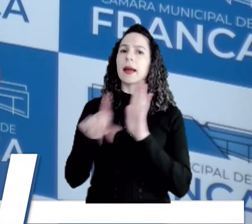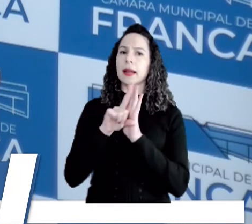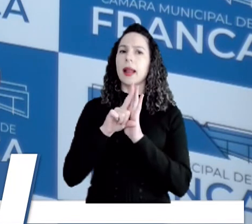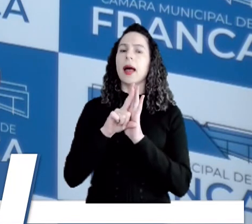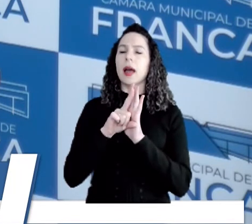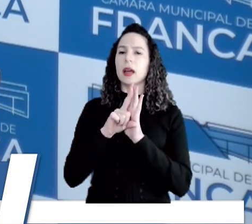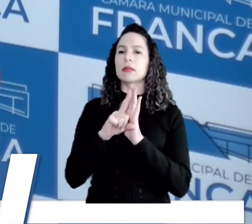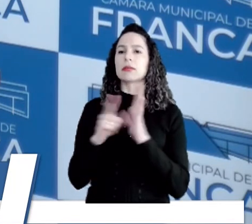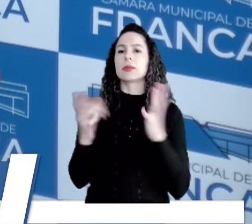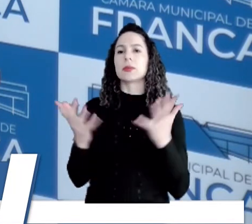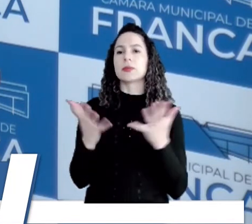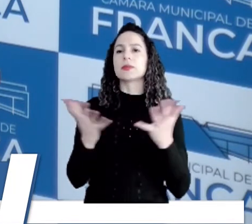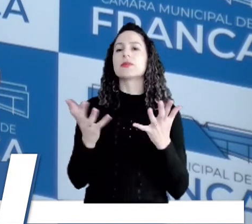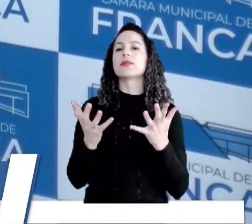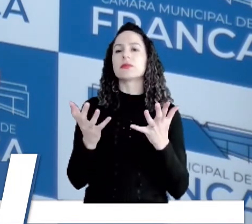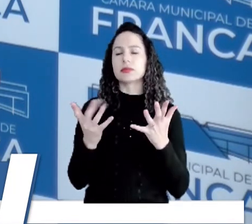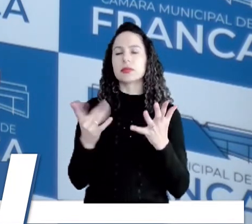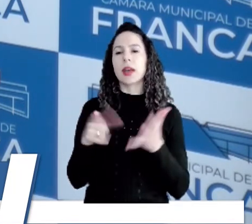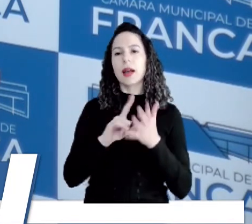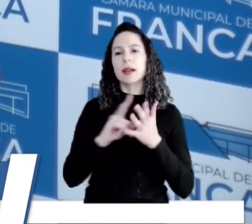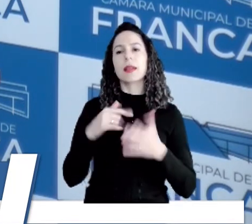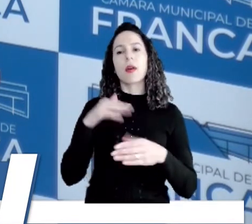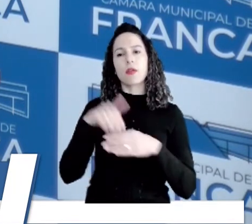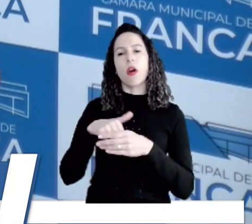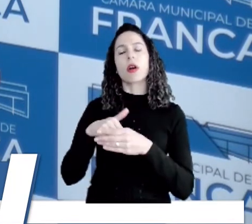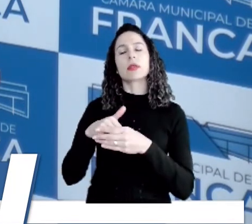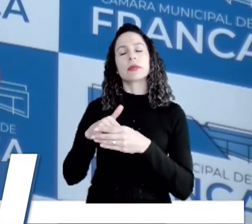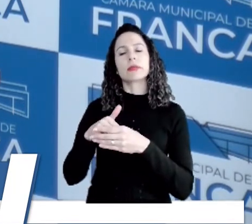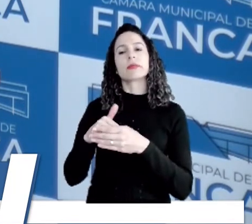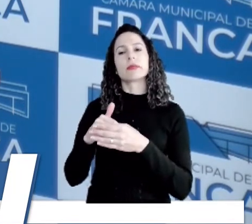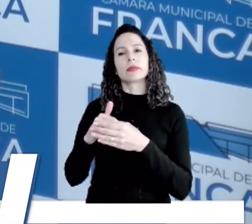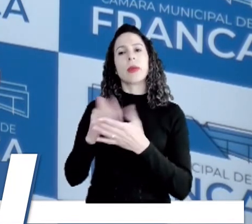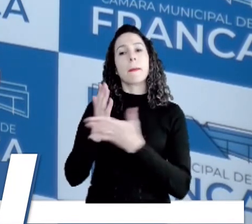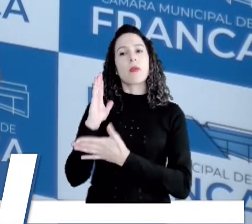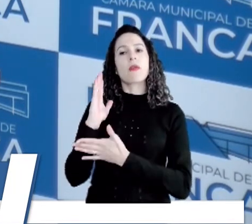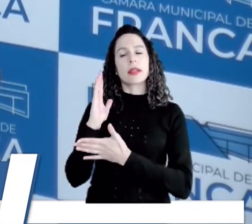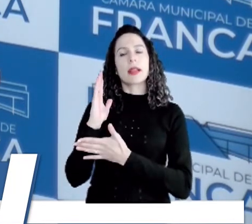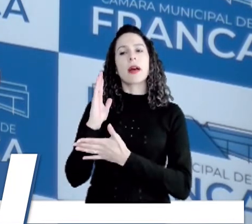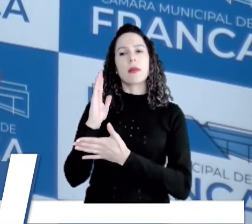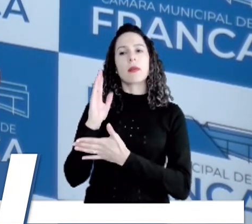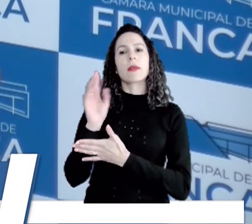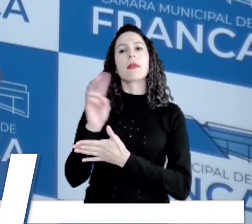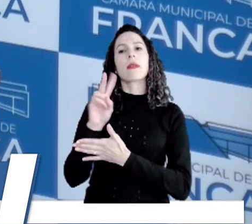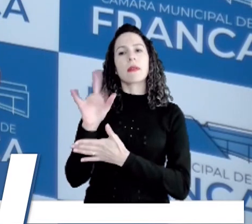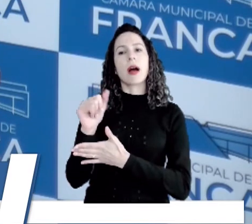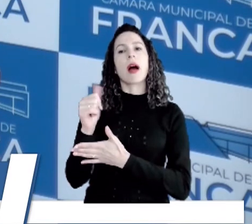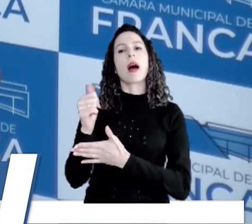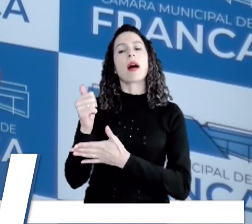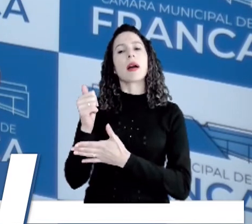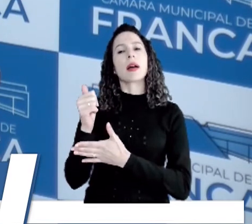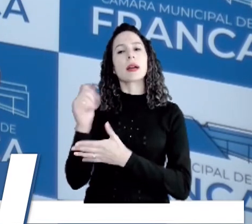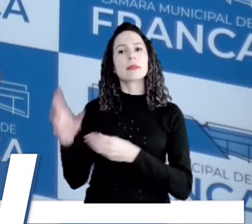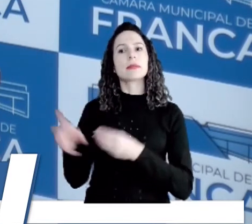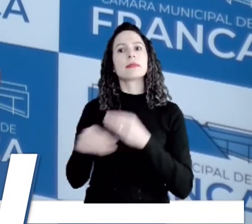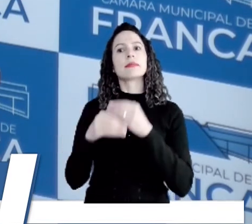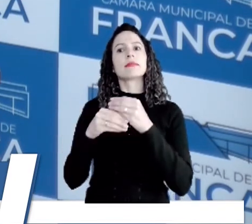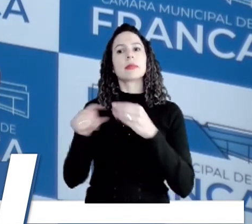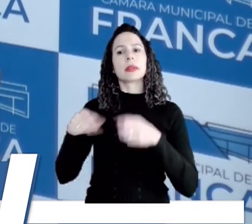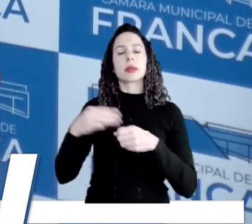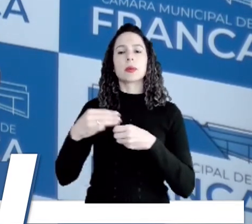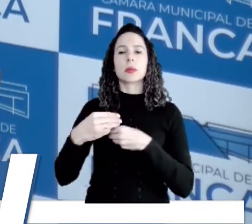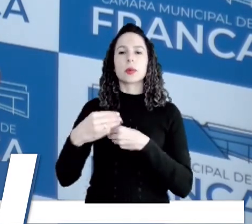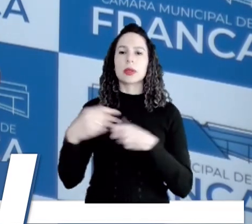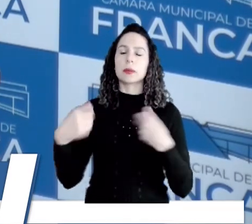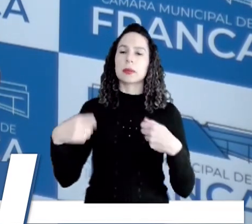hoje já antecipo meu voto favorável, porque vem fazer uma compensação que o município espera